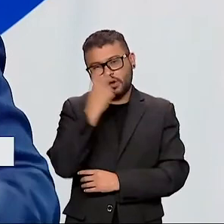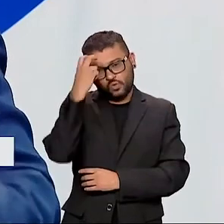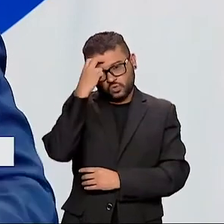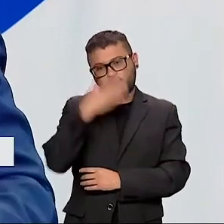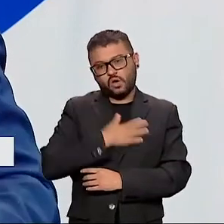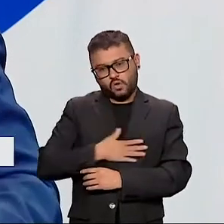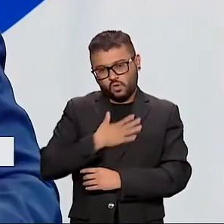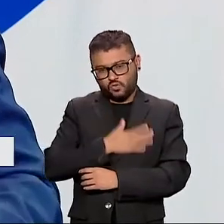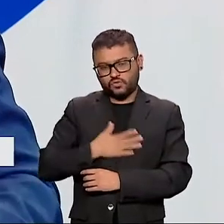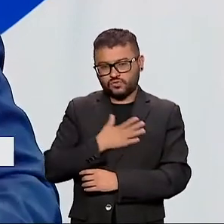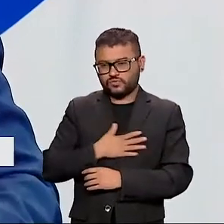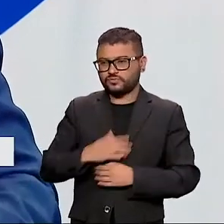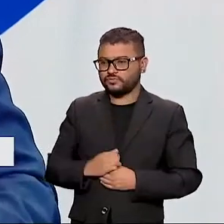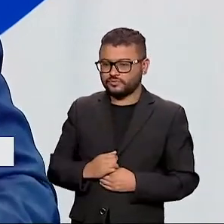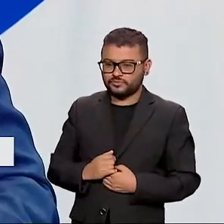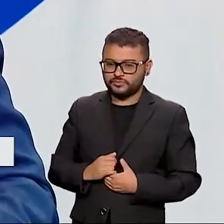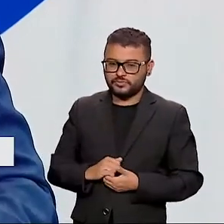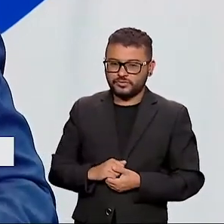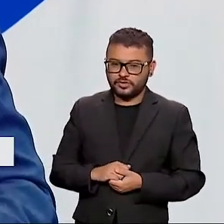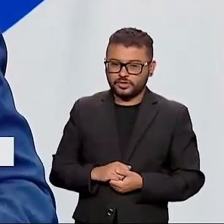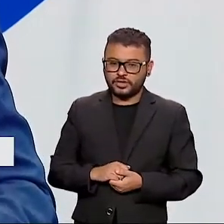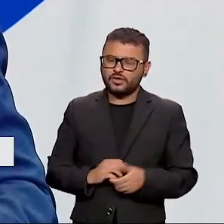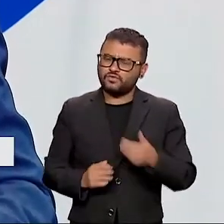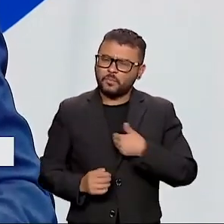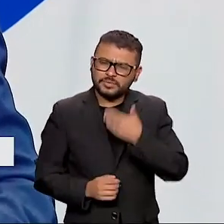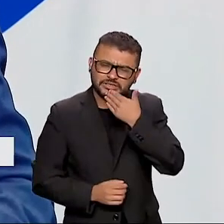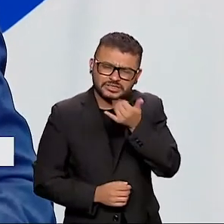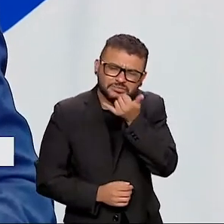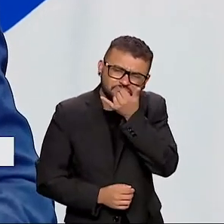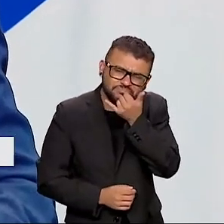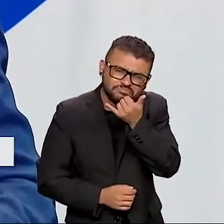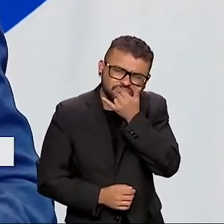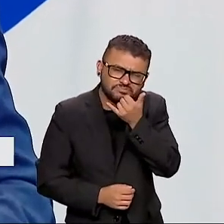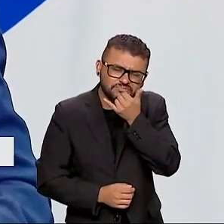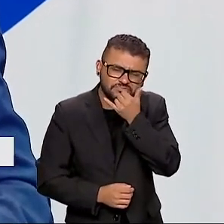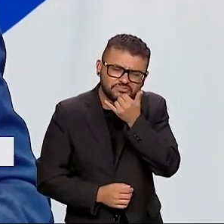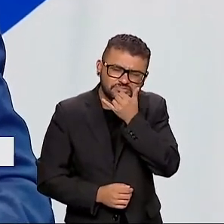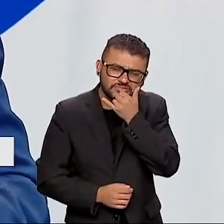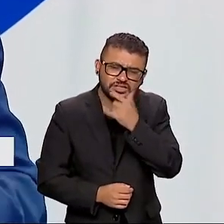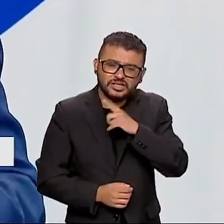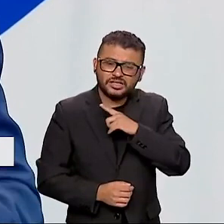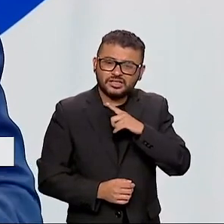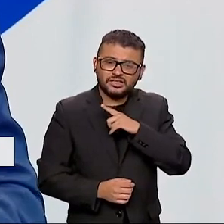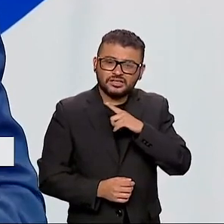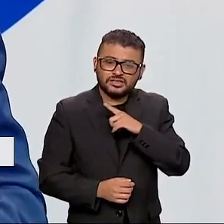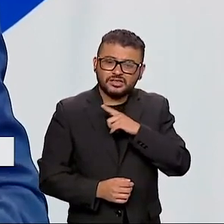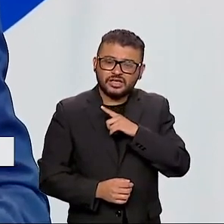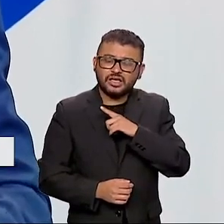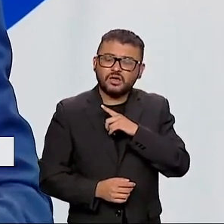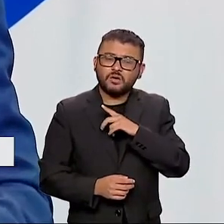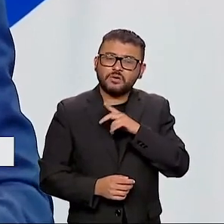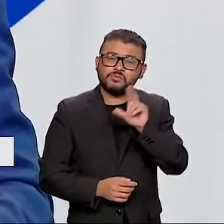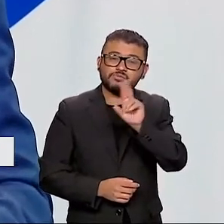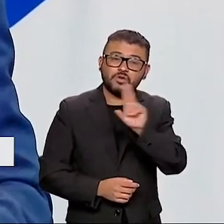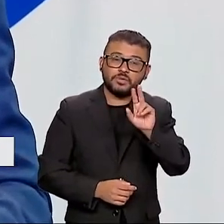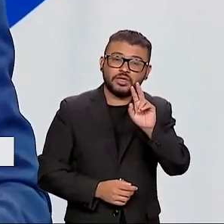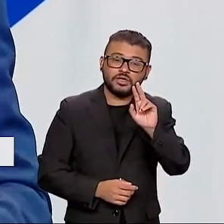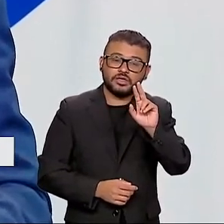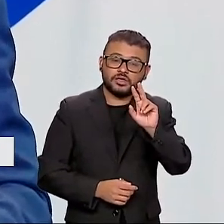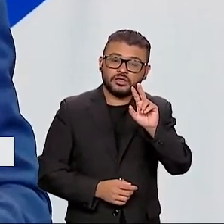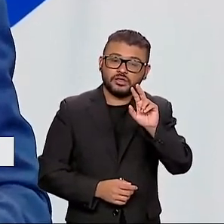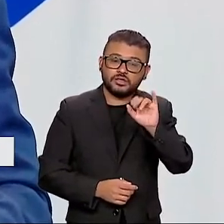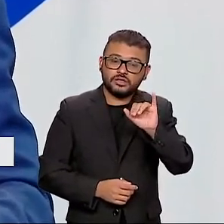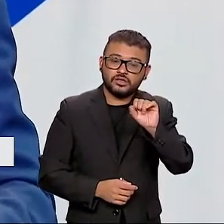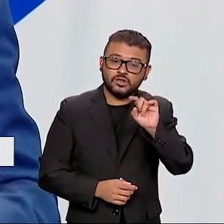cultural. Gente, eu vou pedir desculpa porque tem uma coisa chamada slot. Quando tem